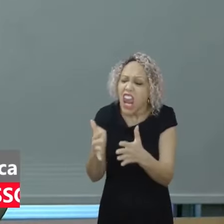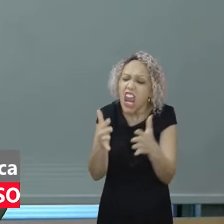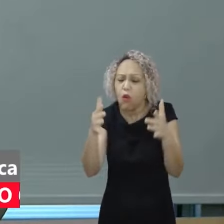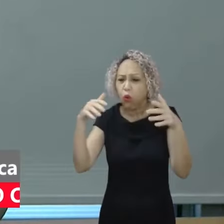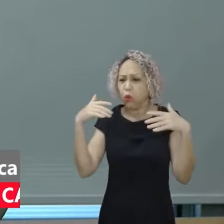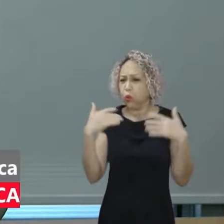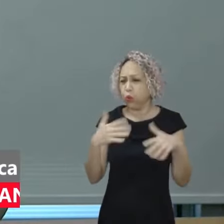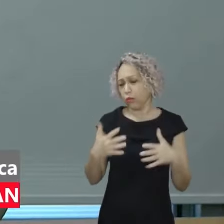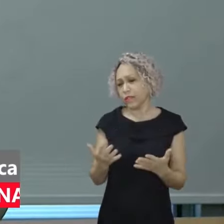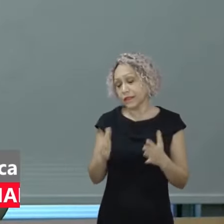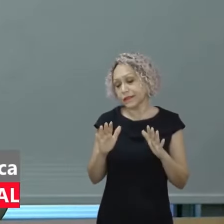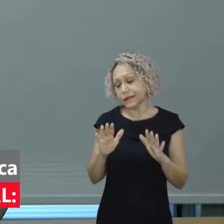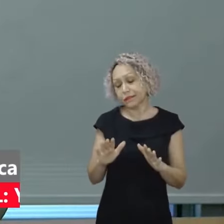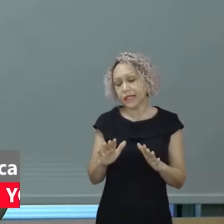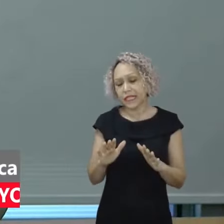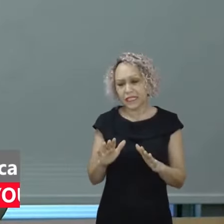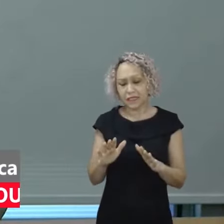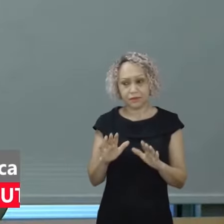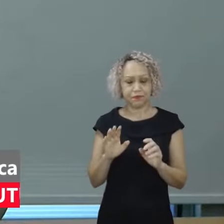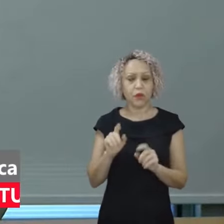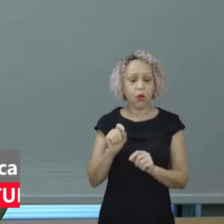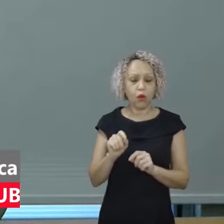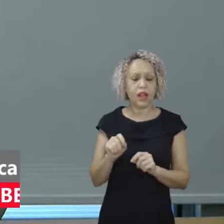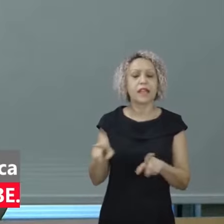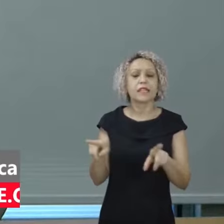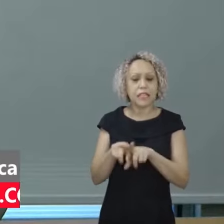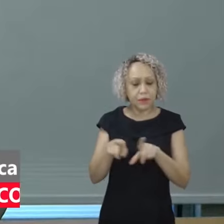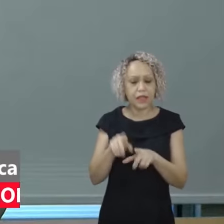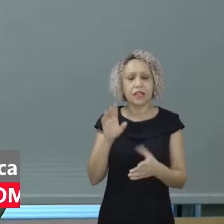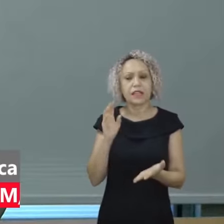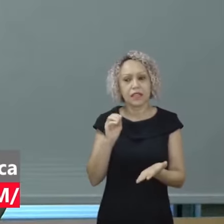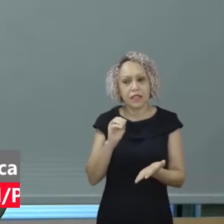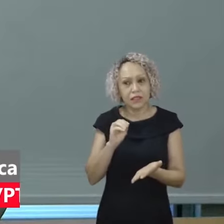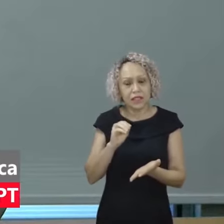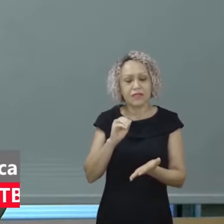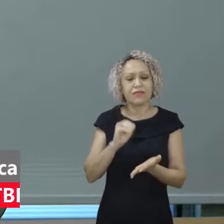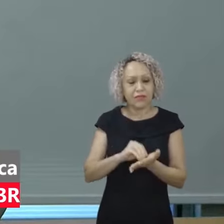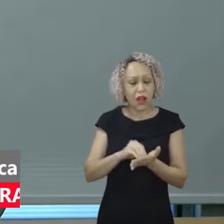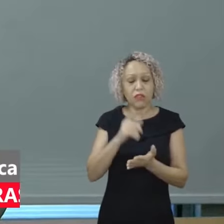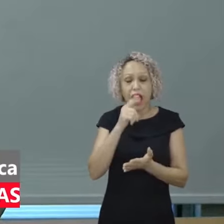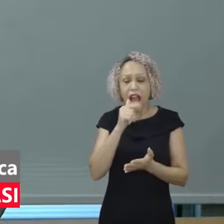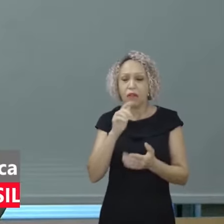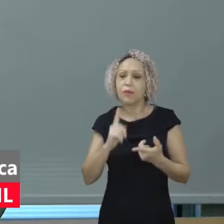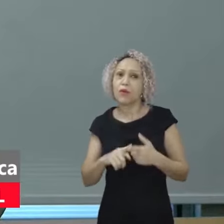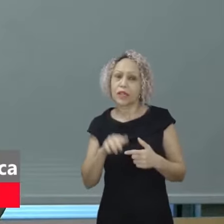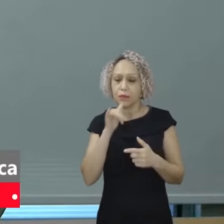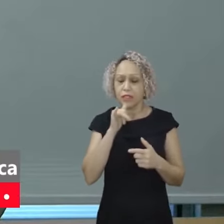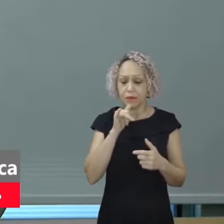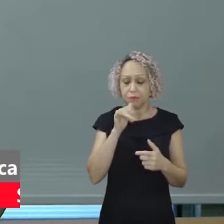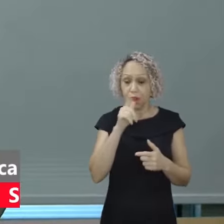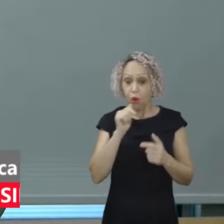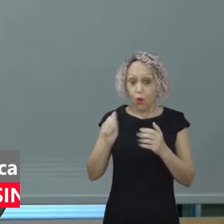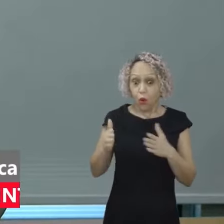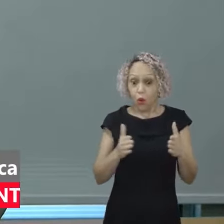quê? Ou porque o rio tem baixa oxigenação, baixa qualidade, ou porque, por falta de saneamento, o rio é contaminado. Então,